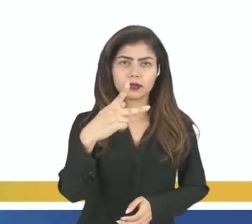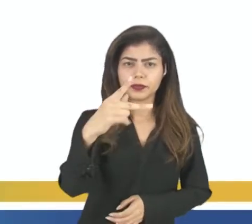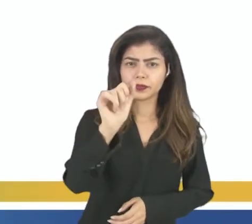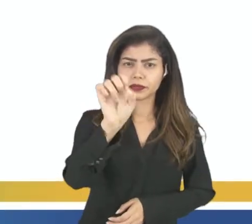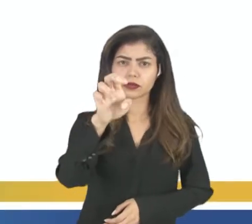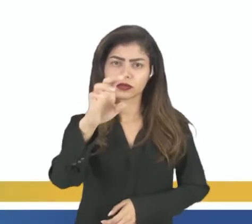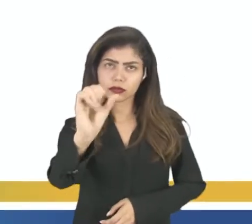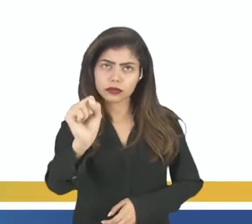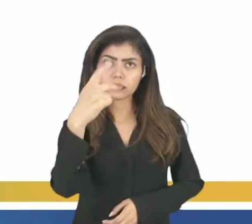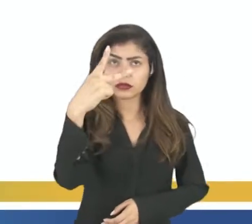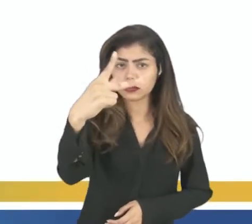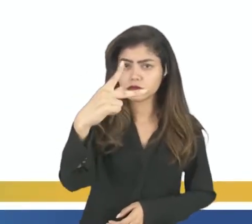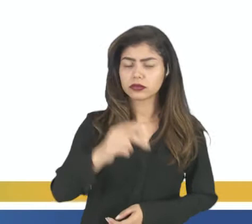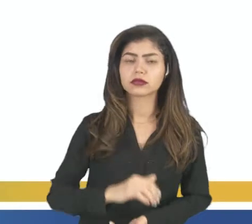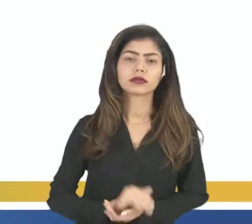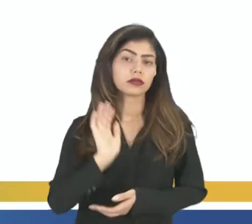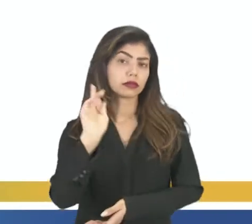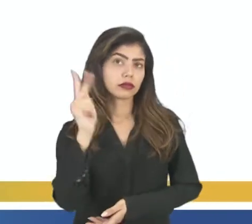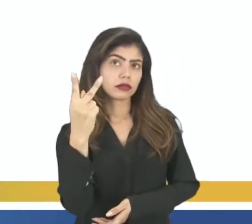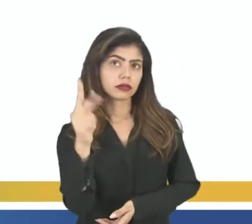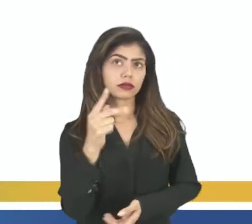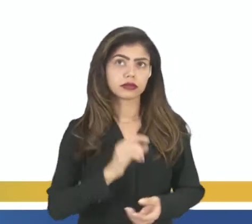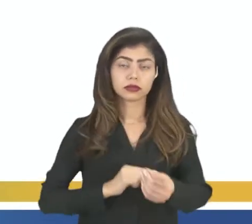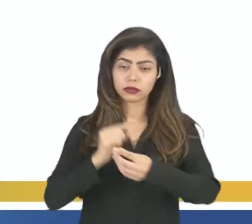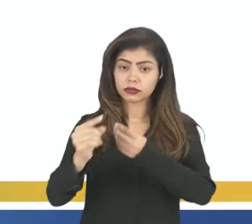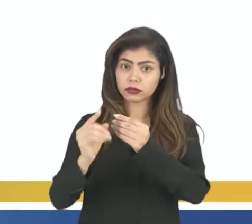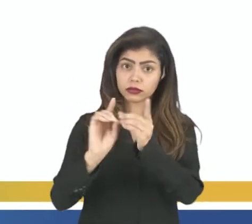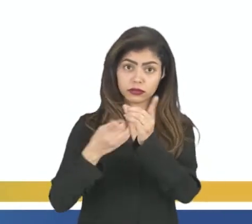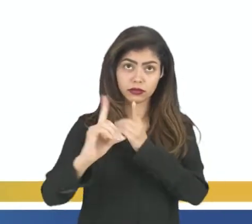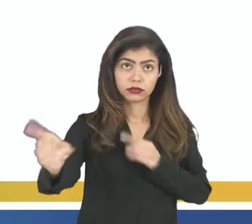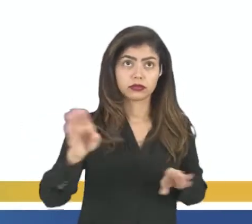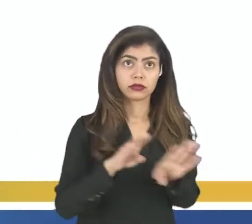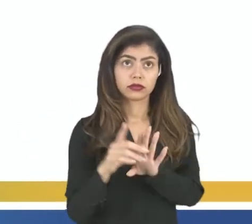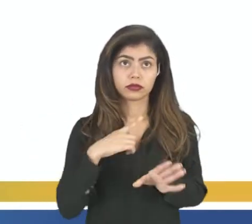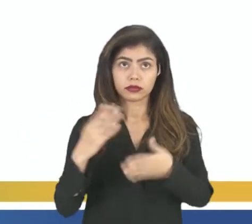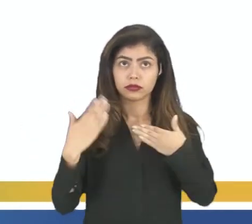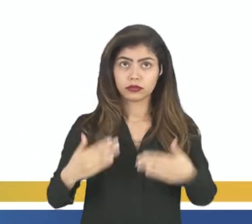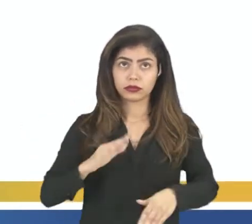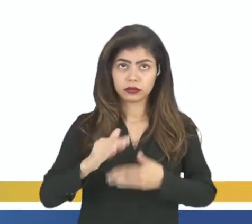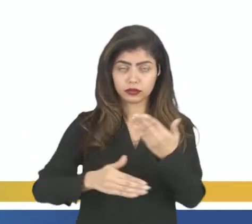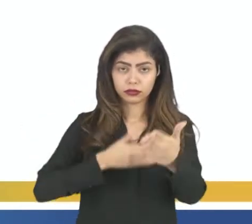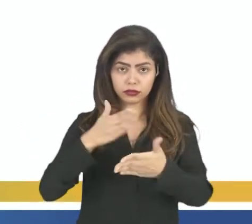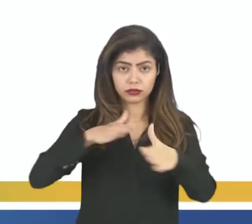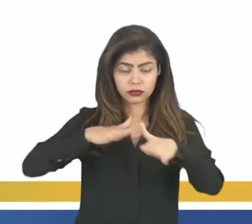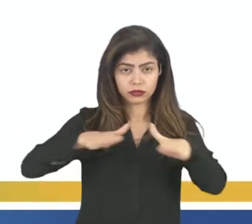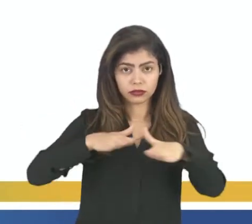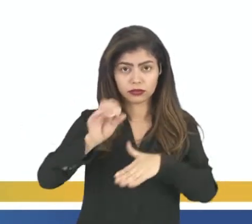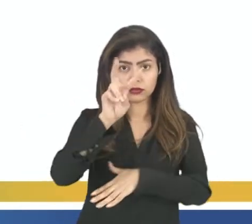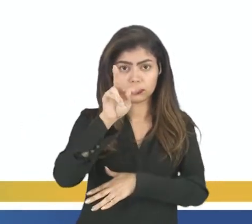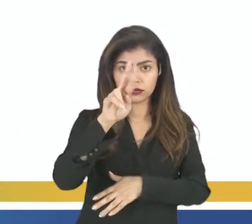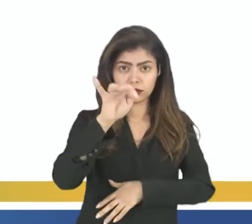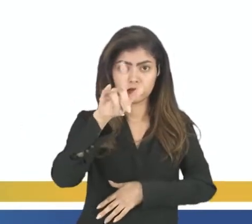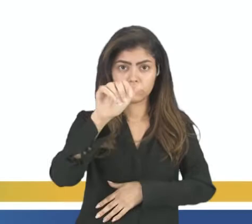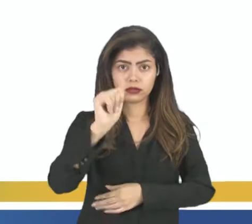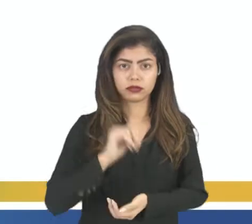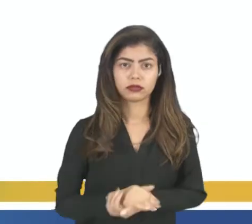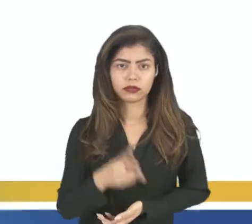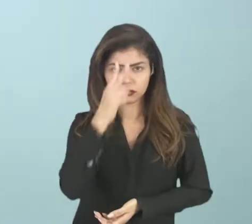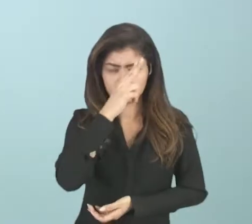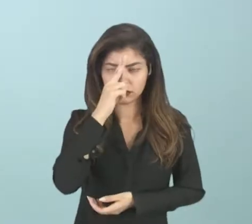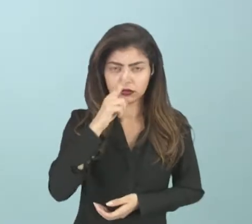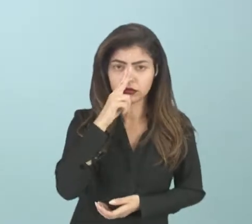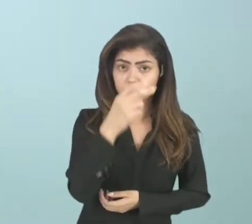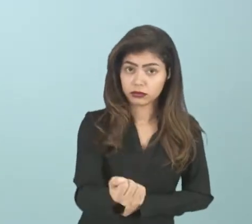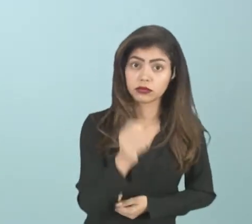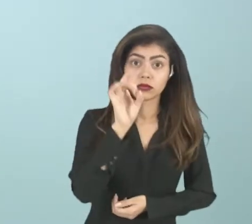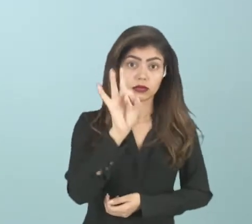corpo de peso P e seja H o deslocamento vertical sofrido pelo corpo durante o movimento vertical. Lembrando que a